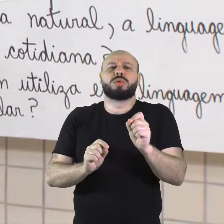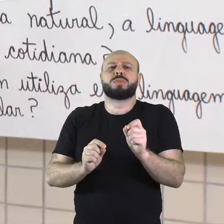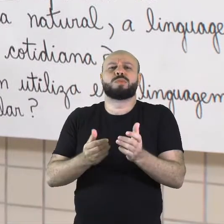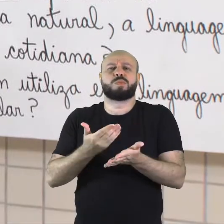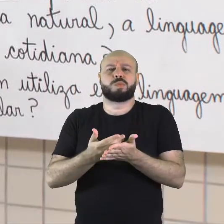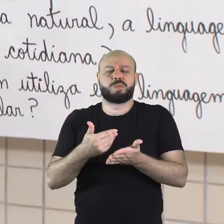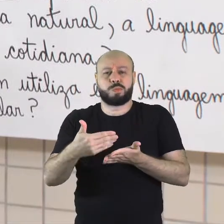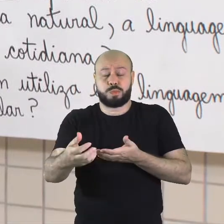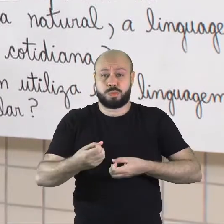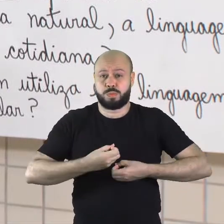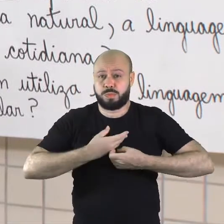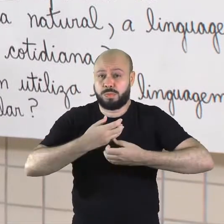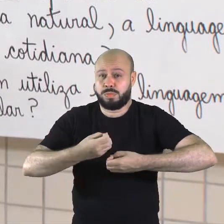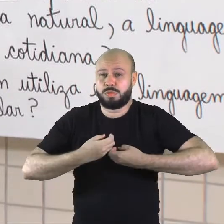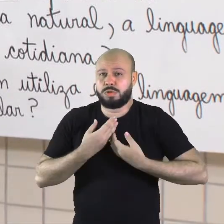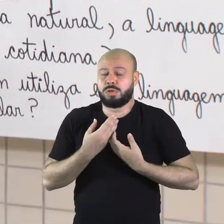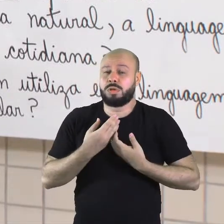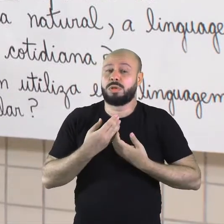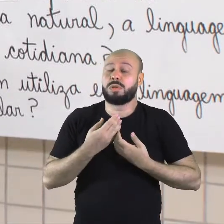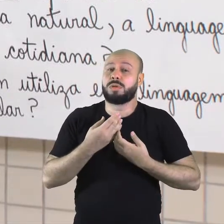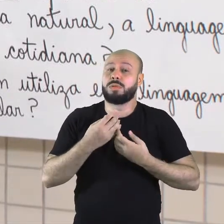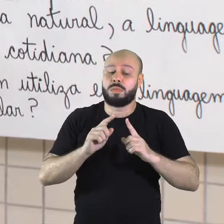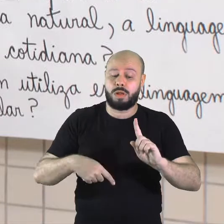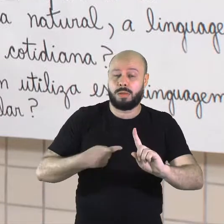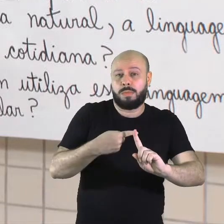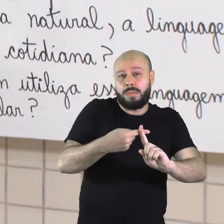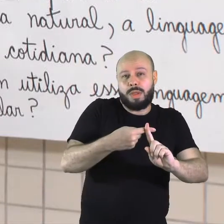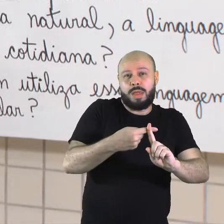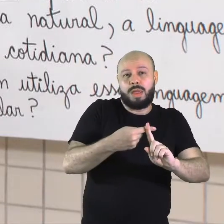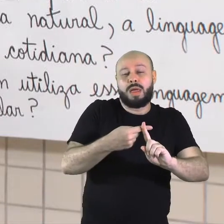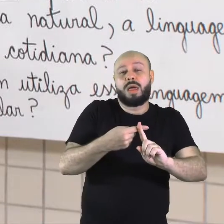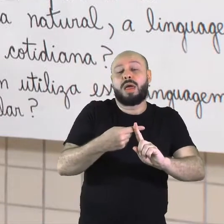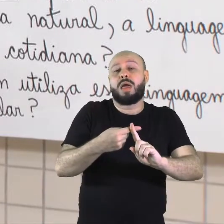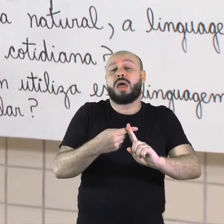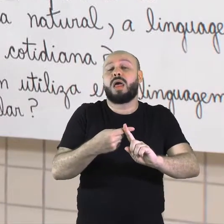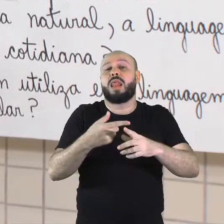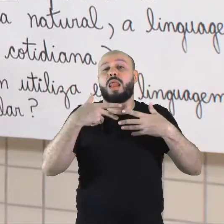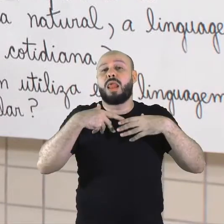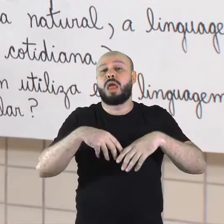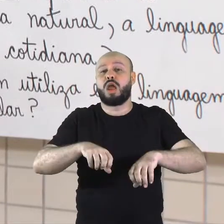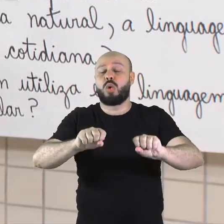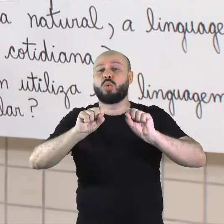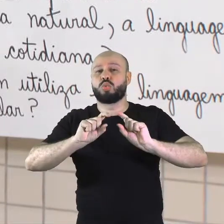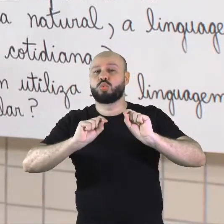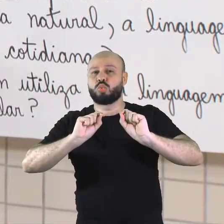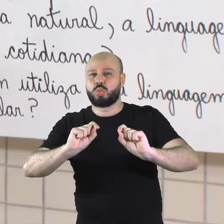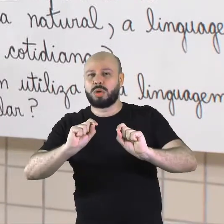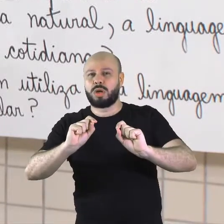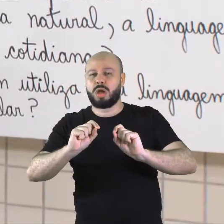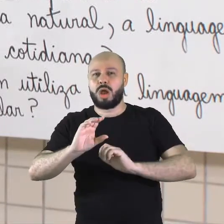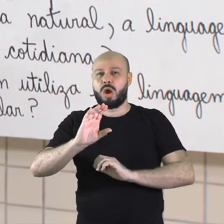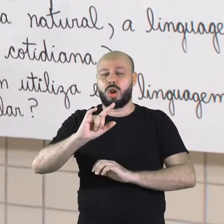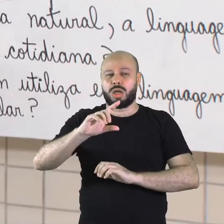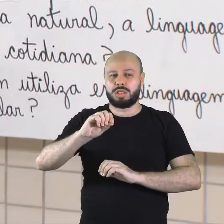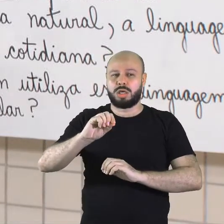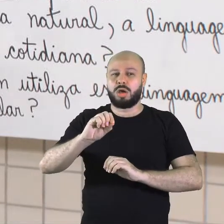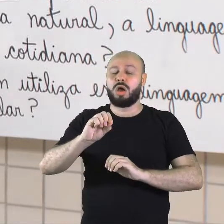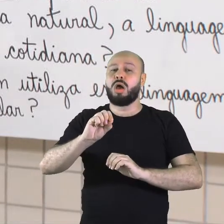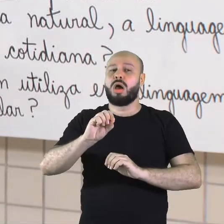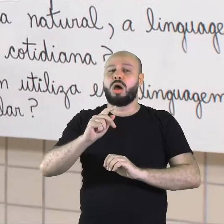de poemas e mais uma questão de uso linguístico que é sobre a colocação pronominal.